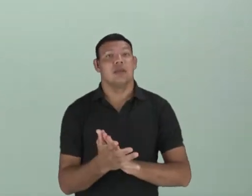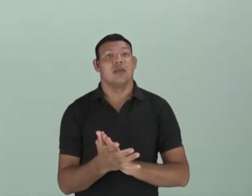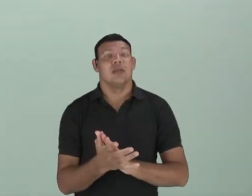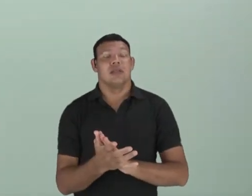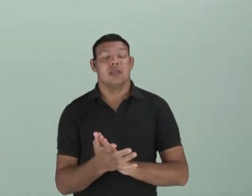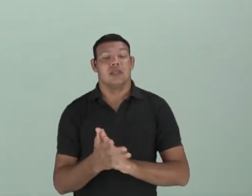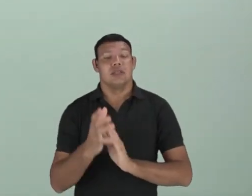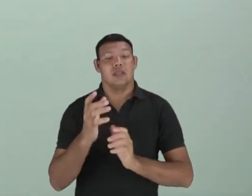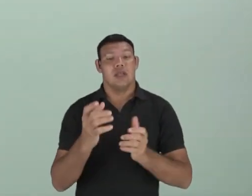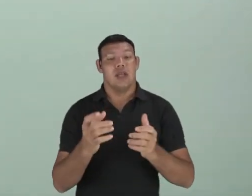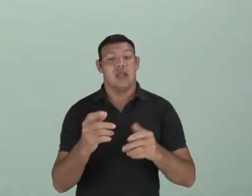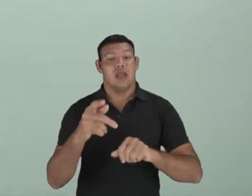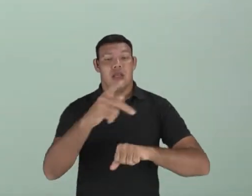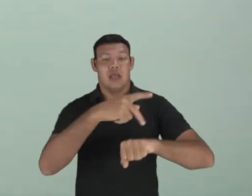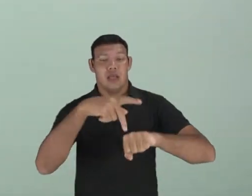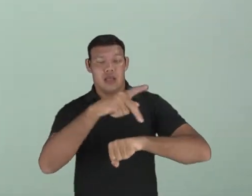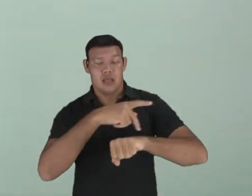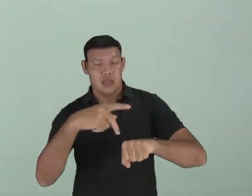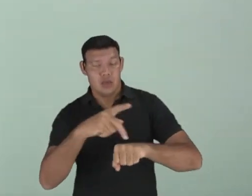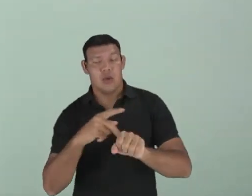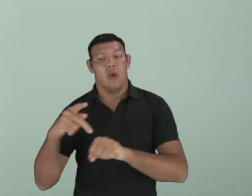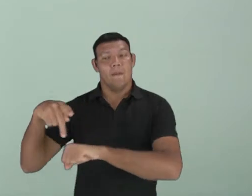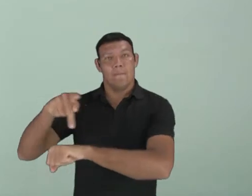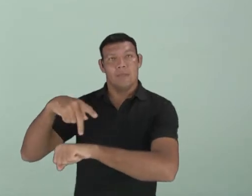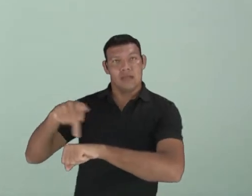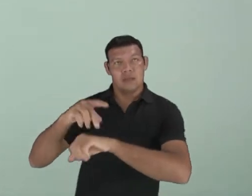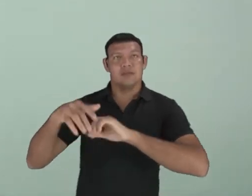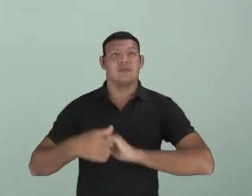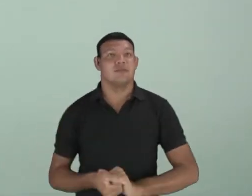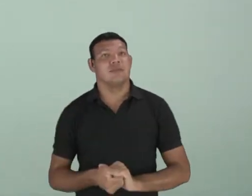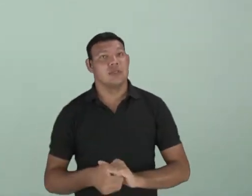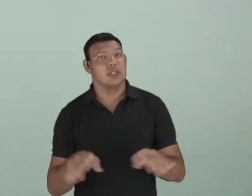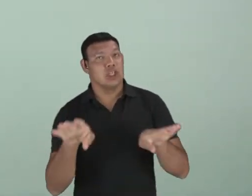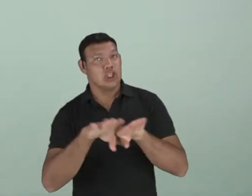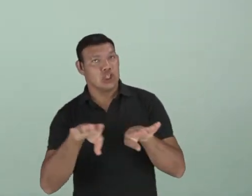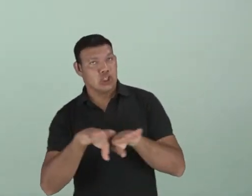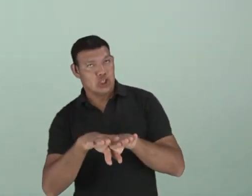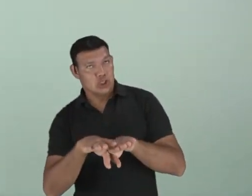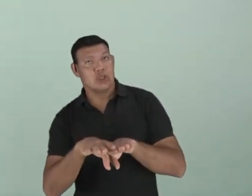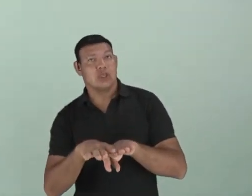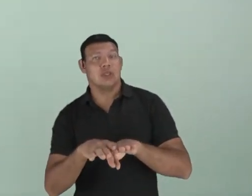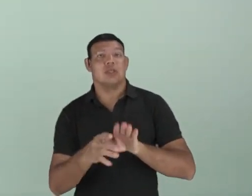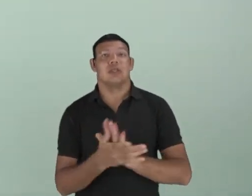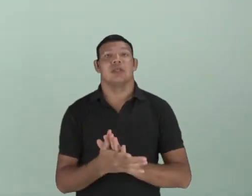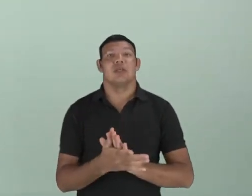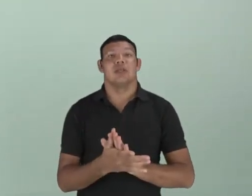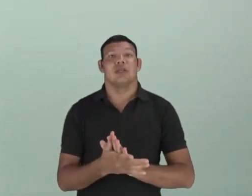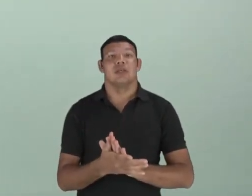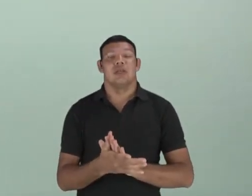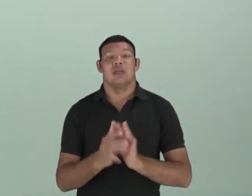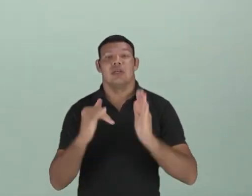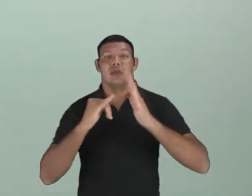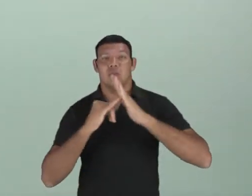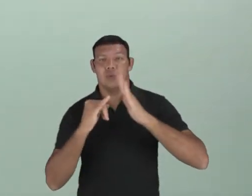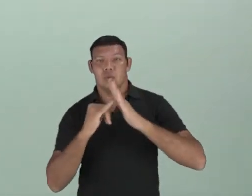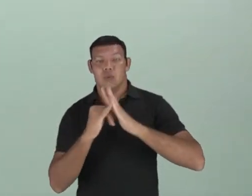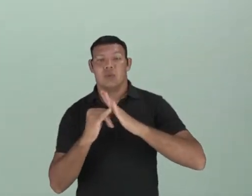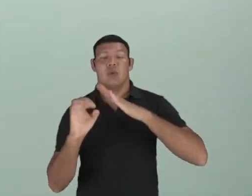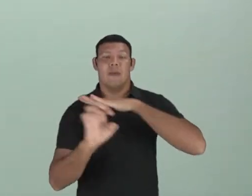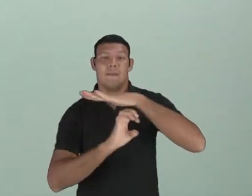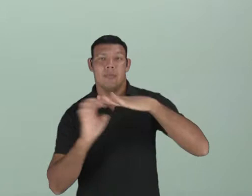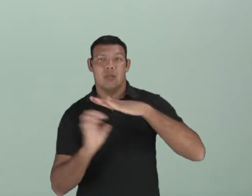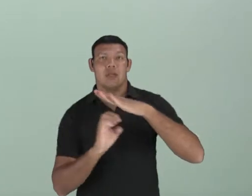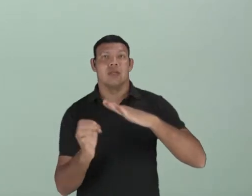política. Então, de início, nós vamos entender o que são essas organizações e quais são os objetivos